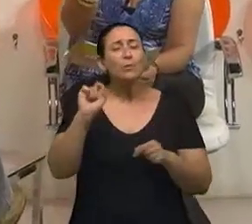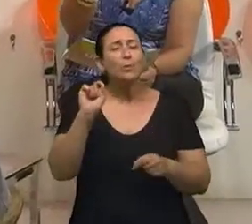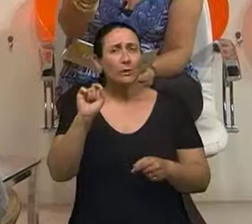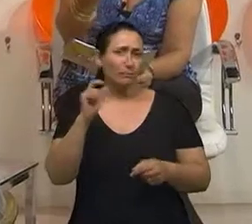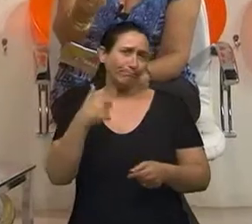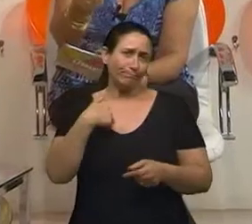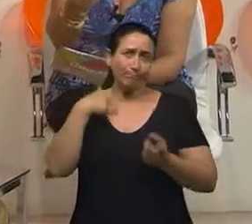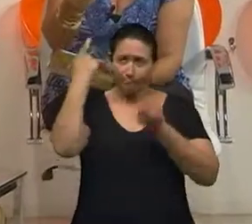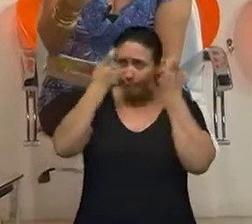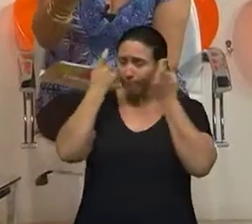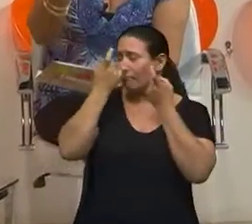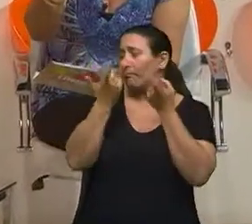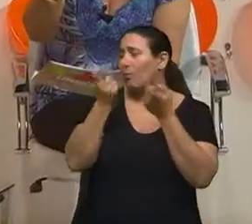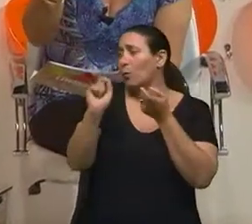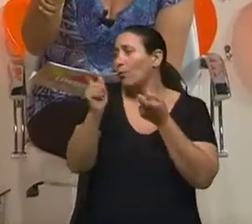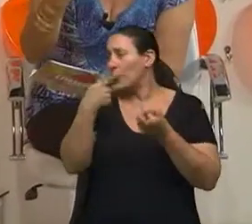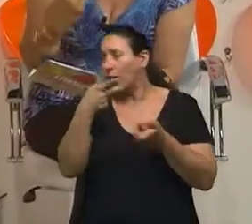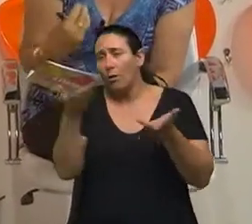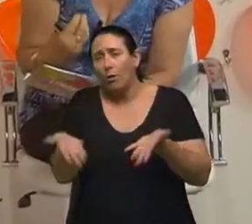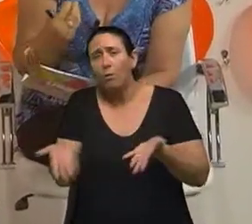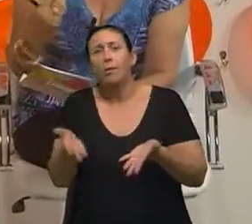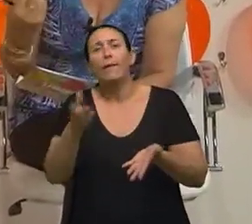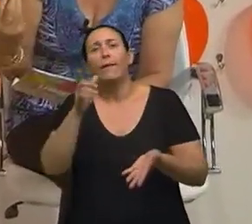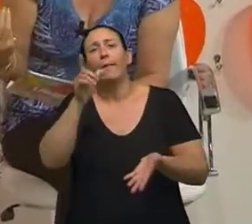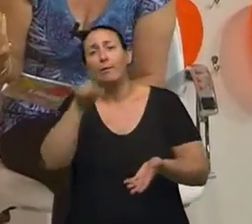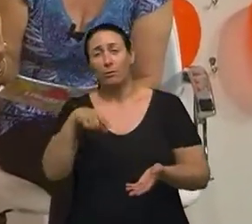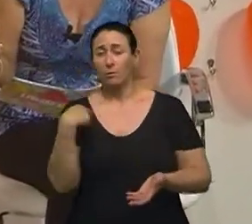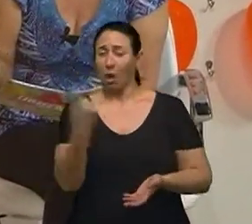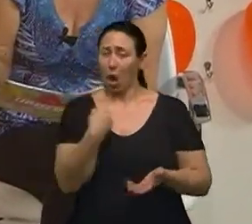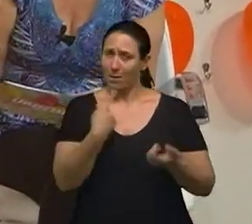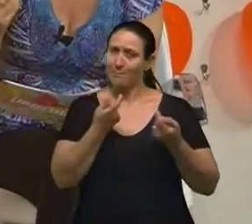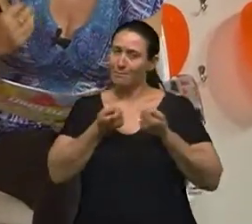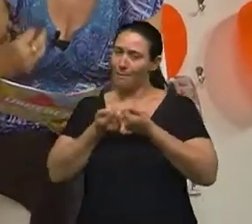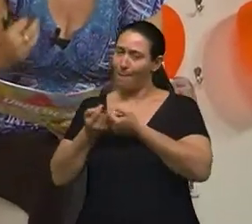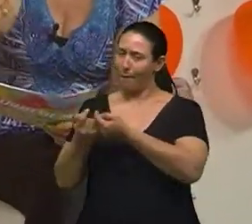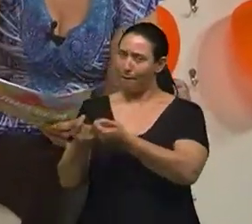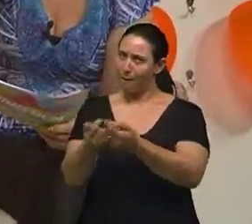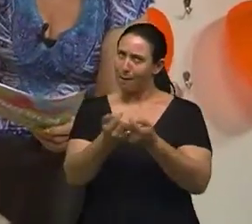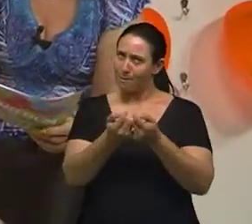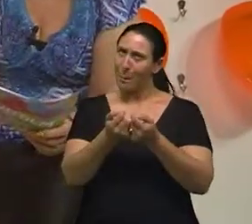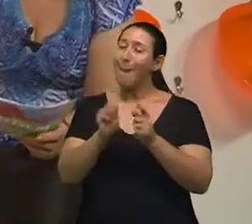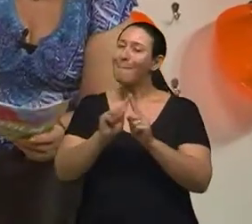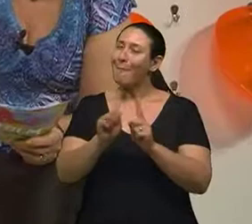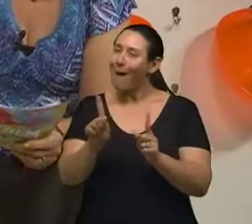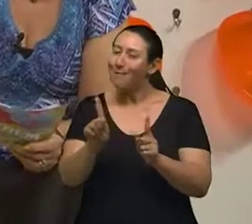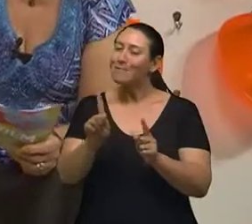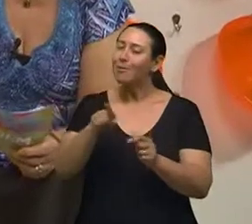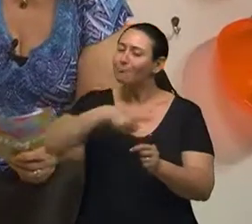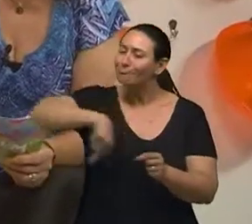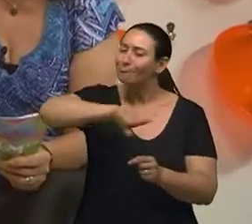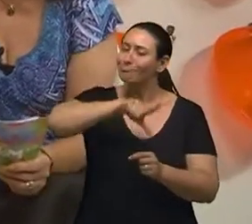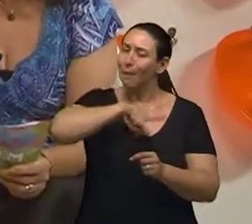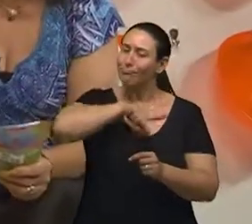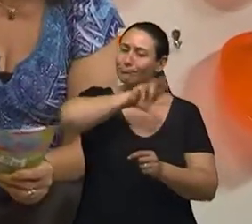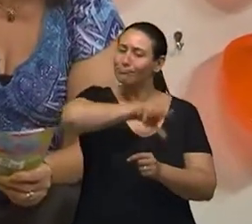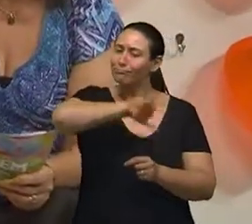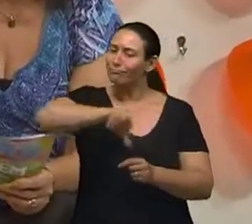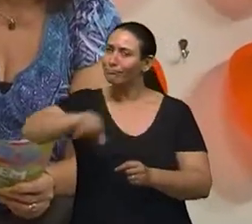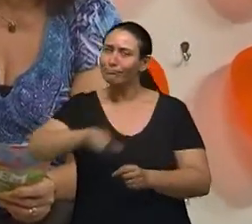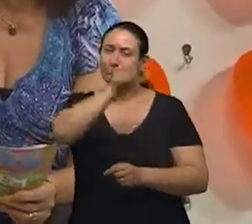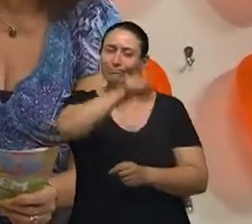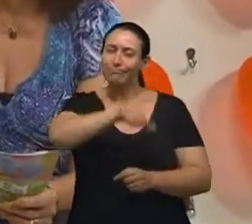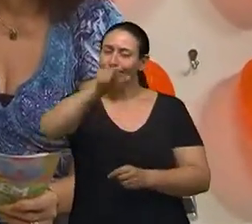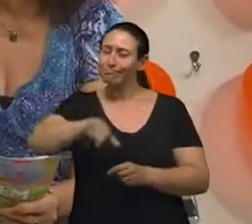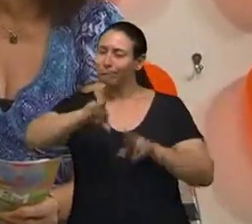nós, o que eu digo sempre aqui? Nós só somos semelhantes, nós somos diferentes. É claro. Cada um é um, né?